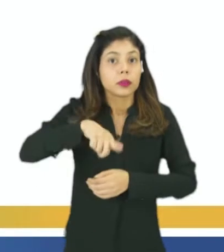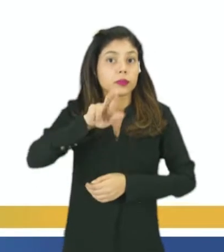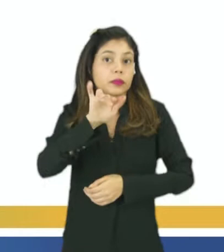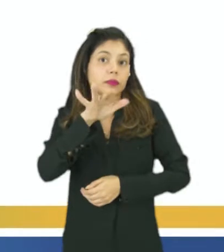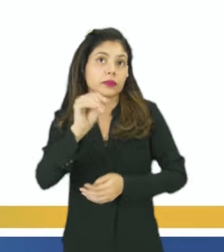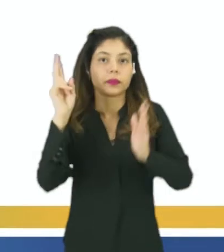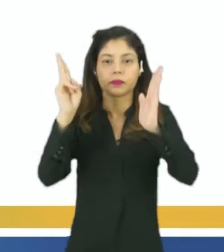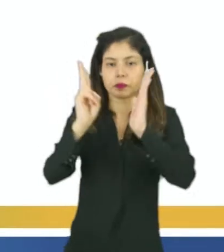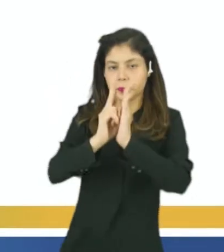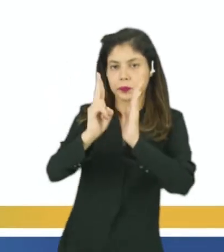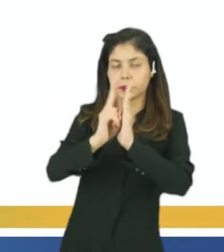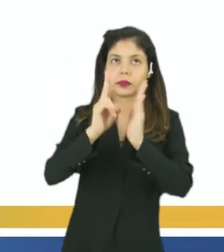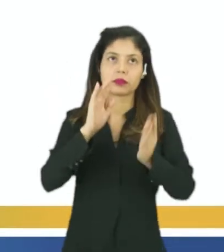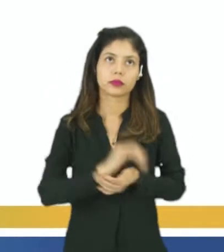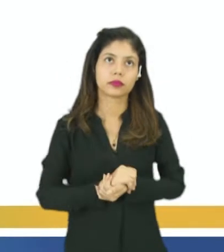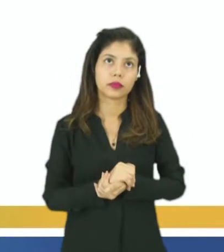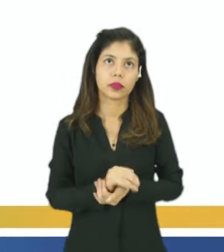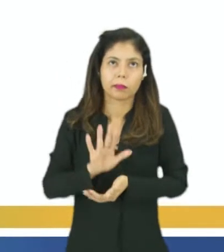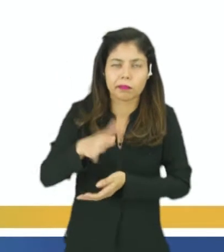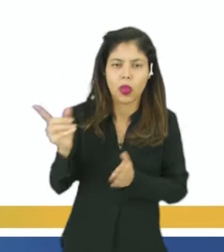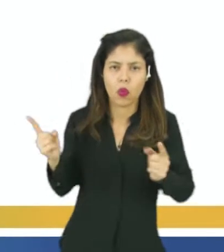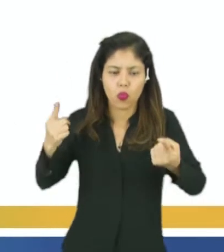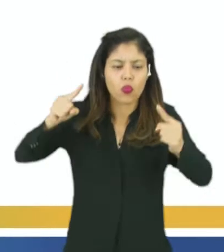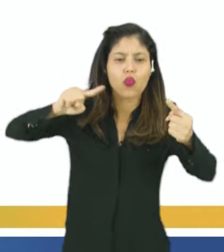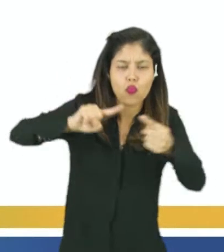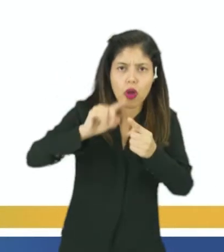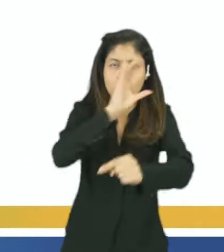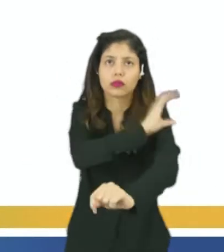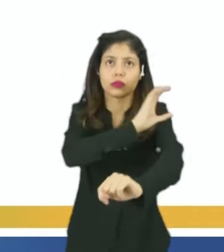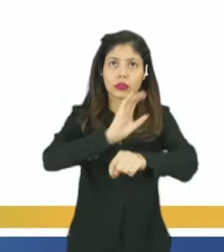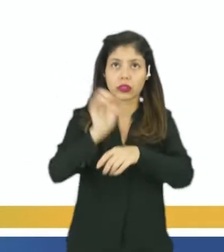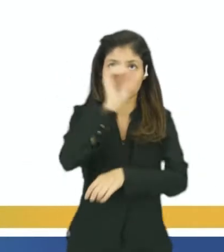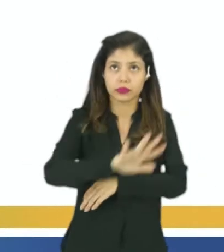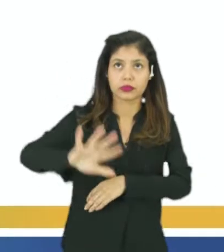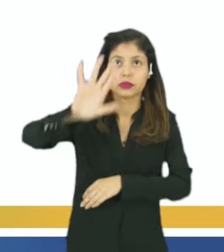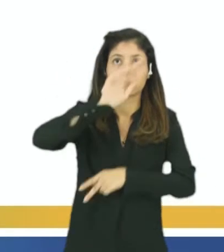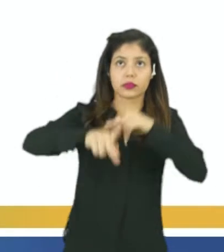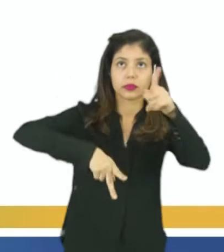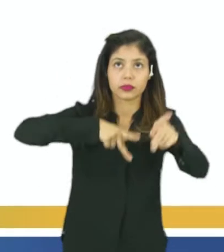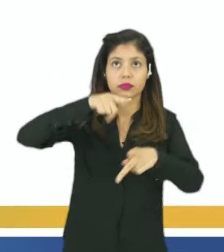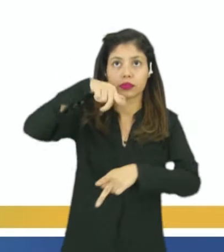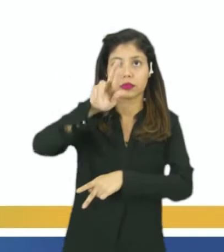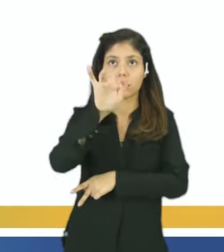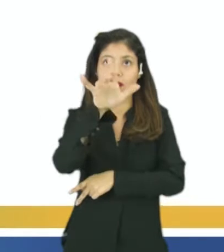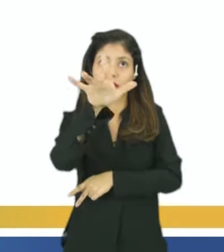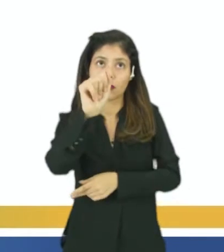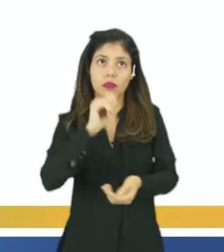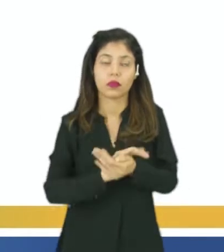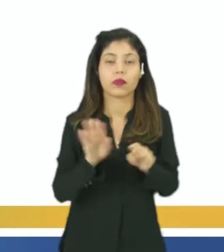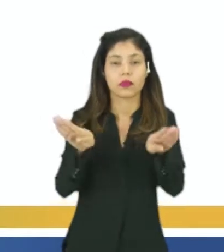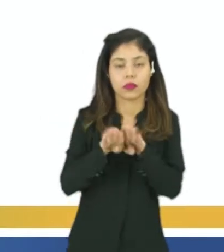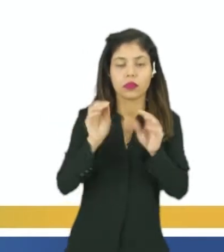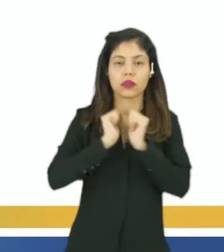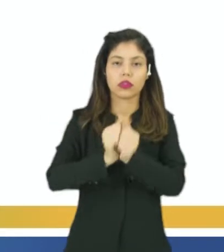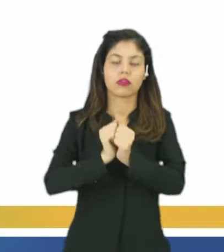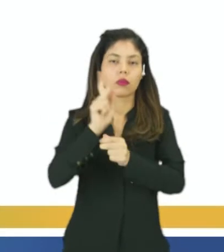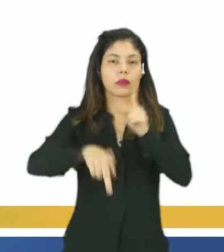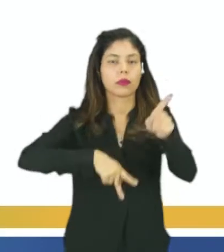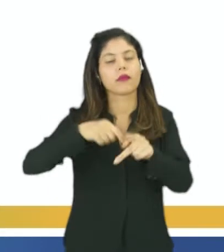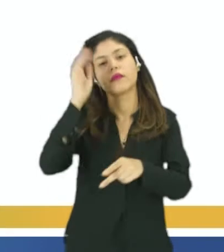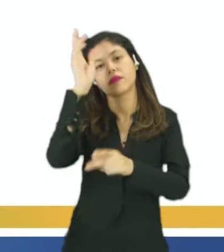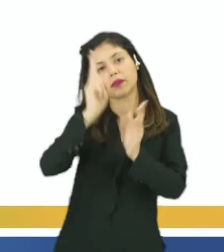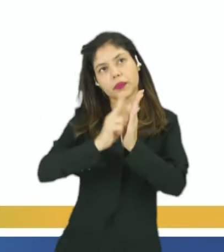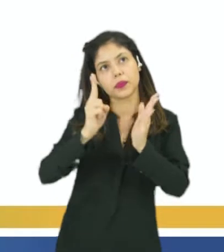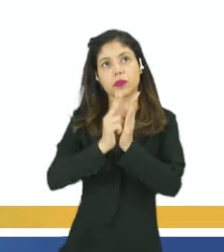Quilombolas e indígenas. Há uma proximidade cultural geral entre populações quilombolas e populações indígenas.